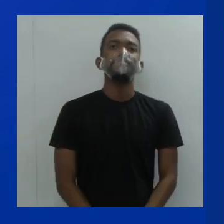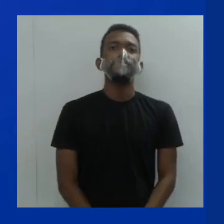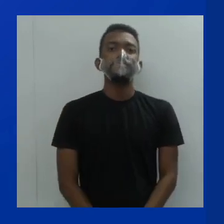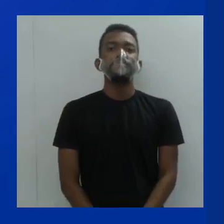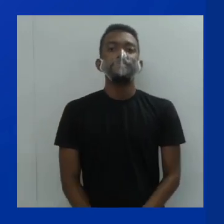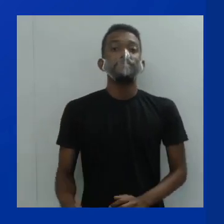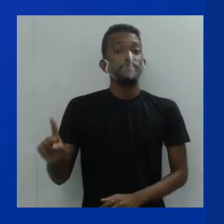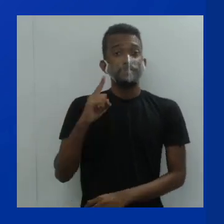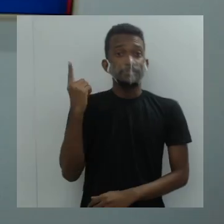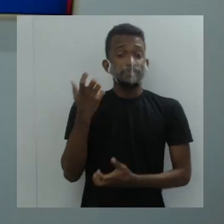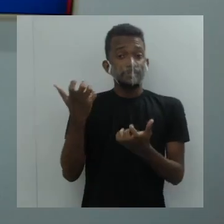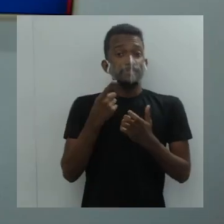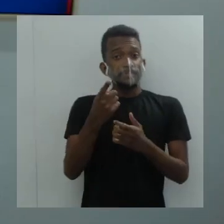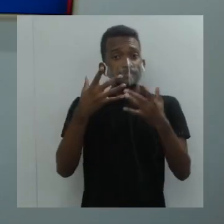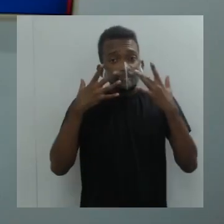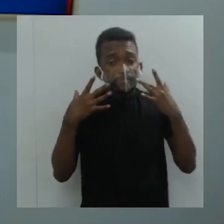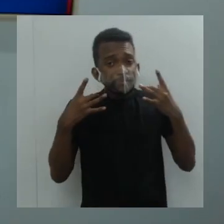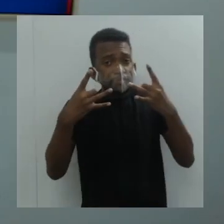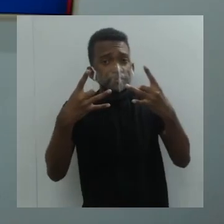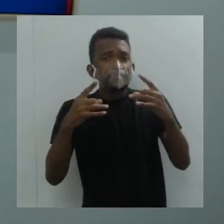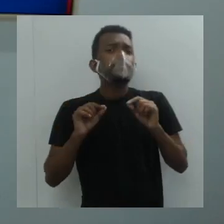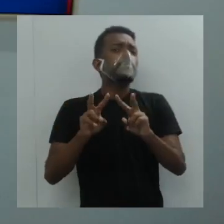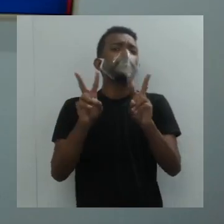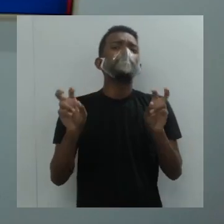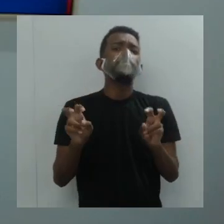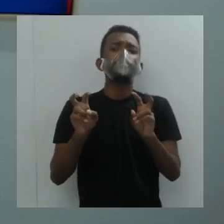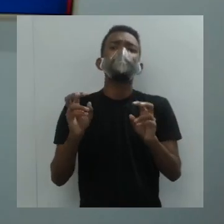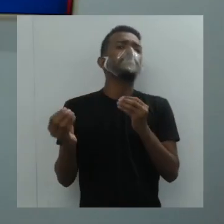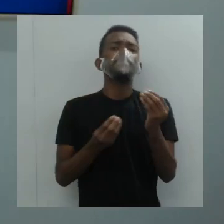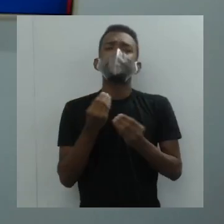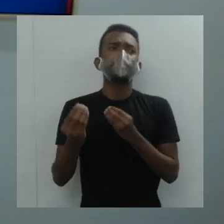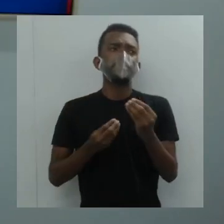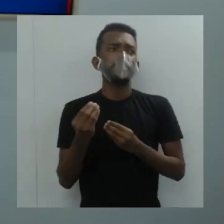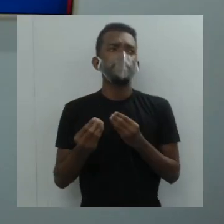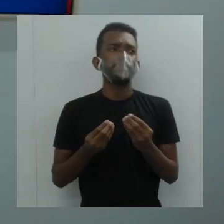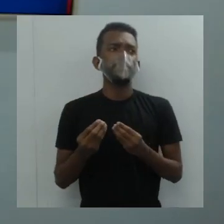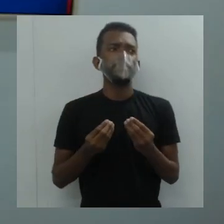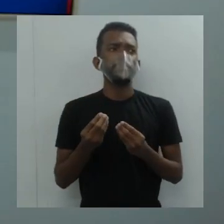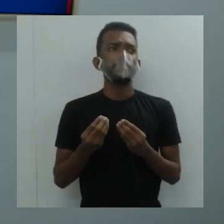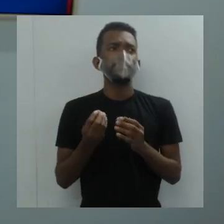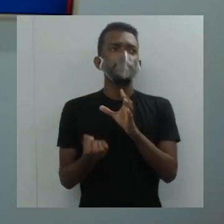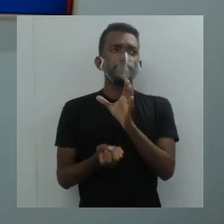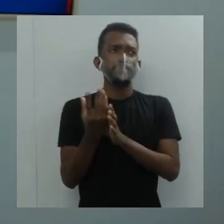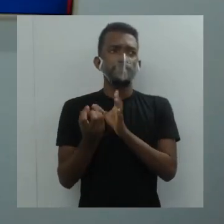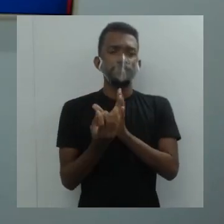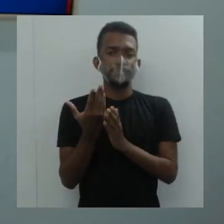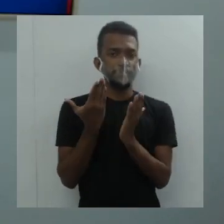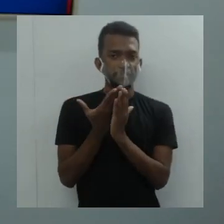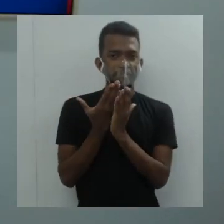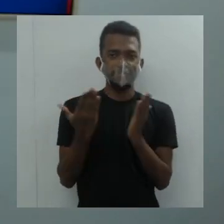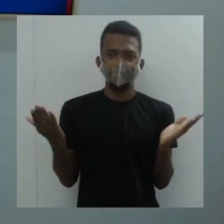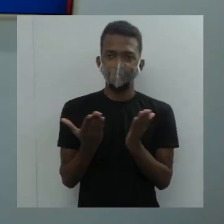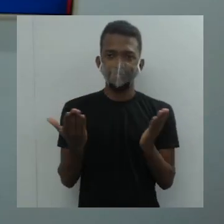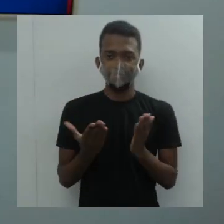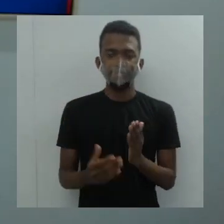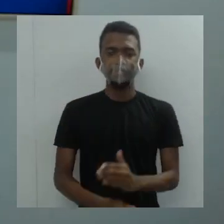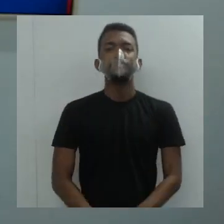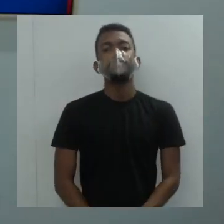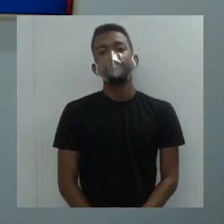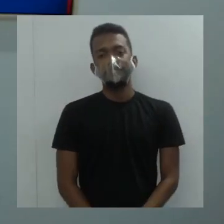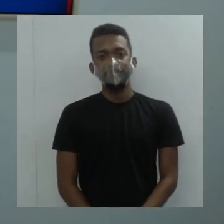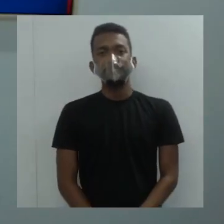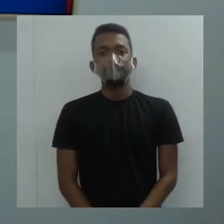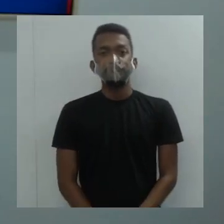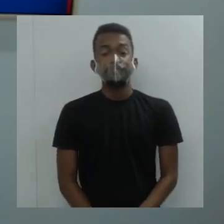Primeiramente, quero chamar a atenção sobre como elaboramos a aula de hoje.